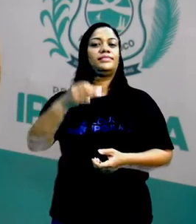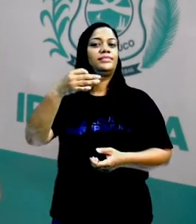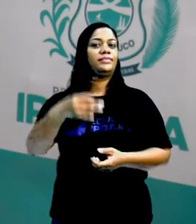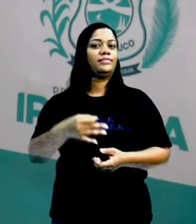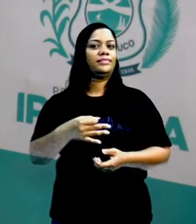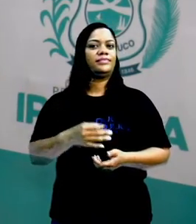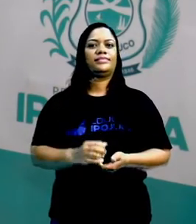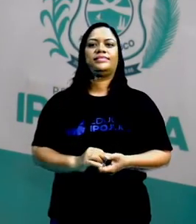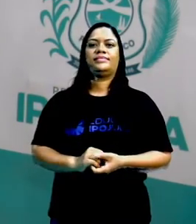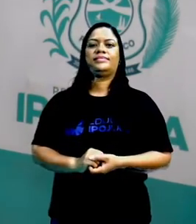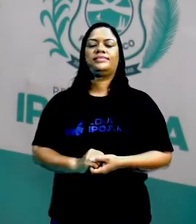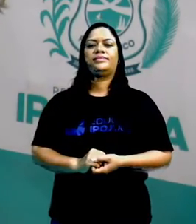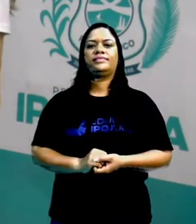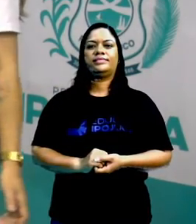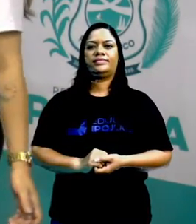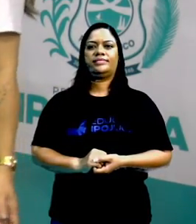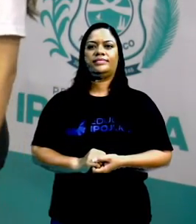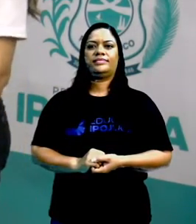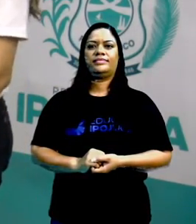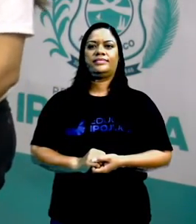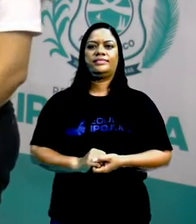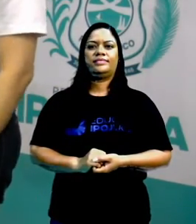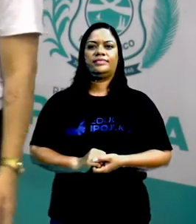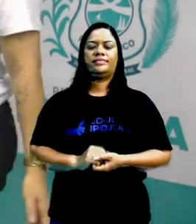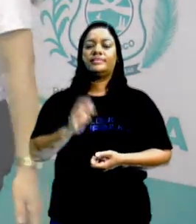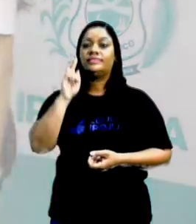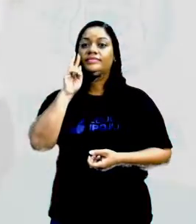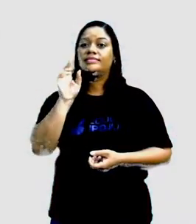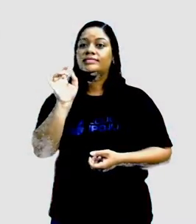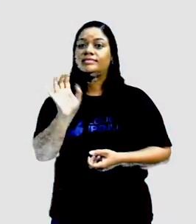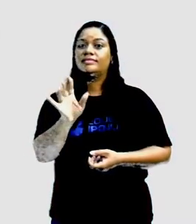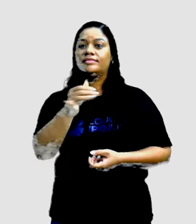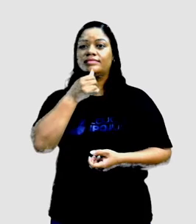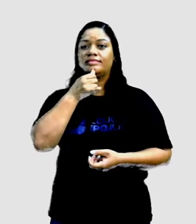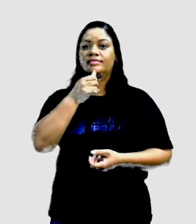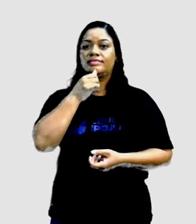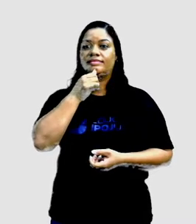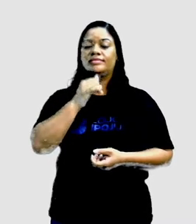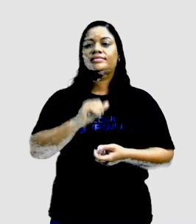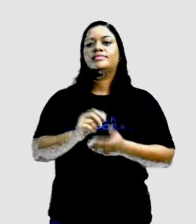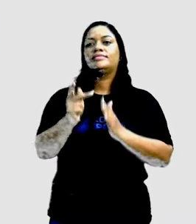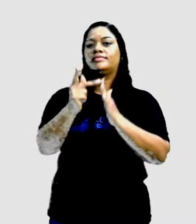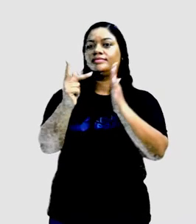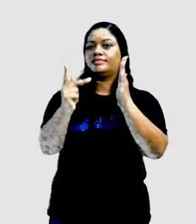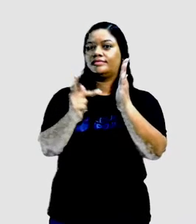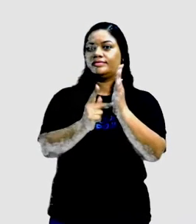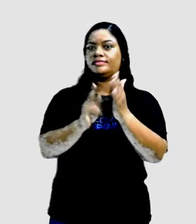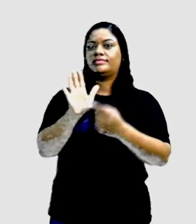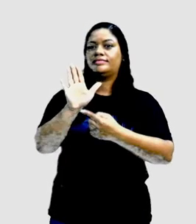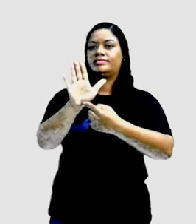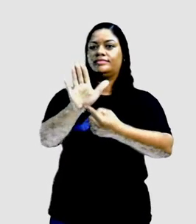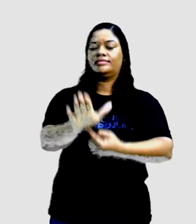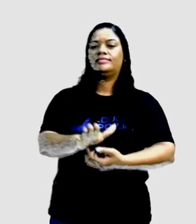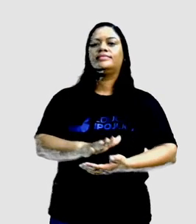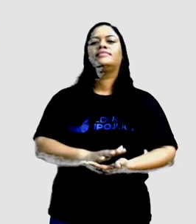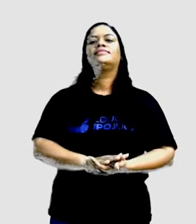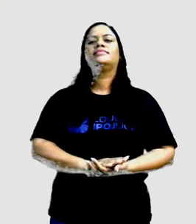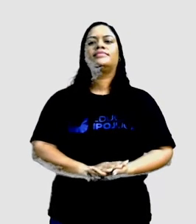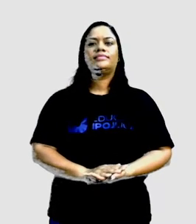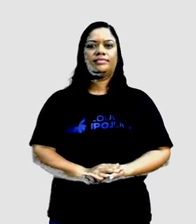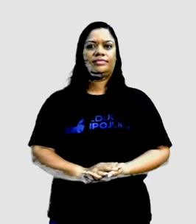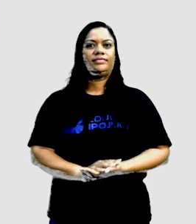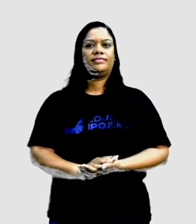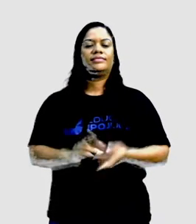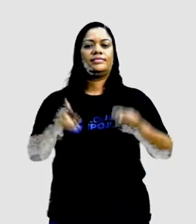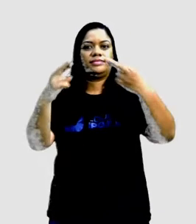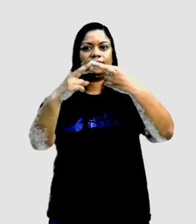certo? E aí, pessoal, olha aqui um exemplo de um poema que apresenta algumas rimas bem